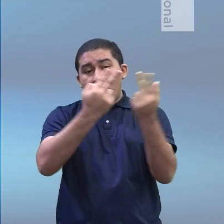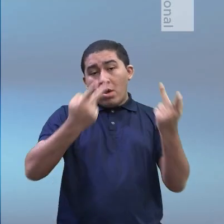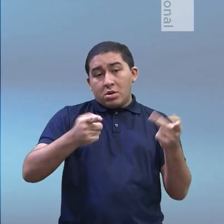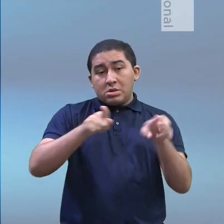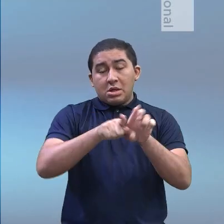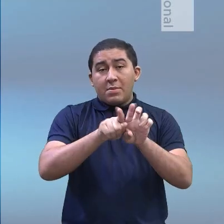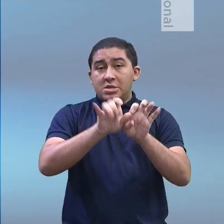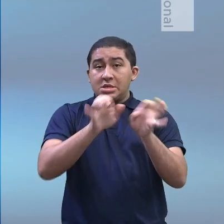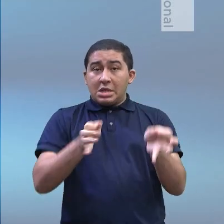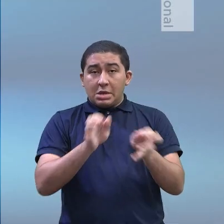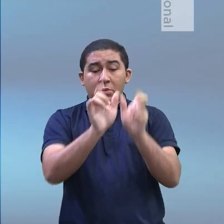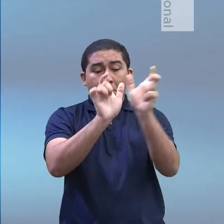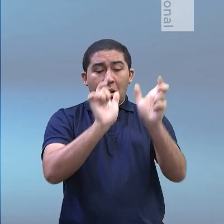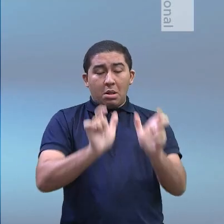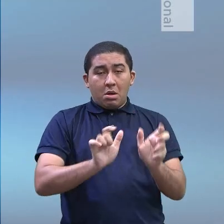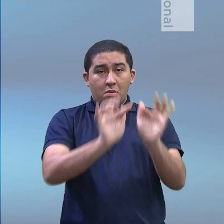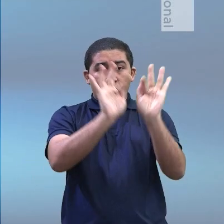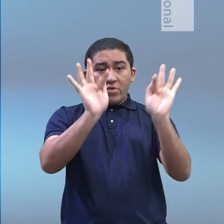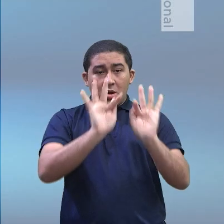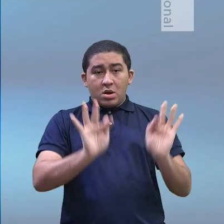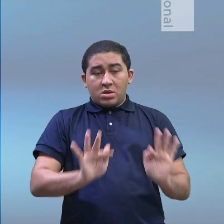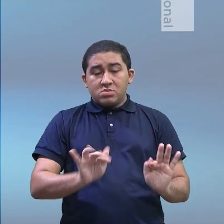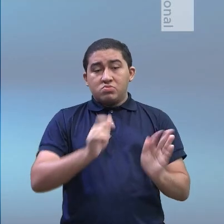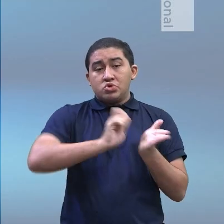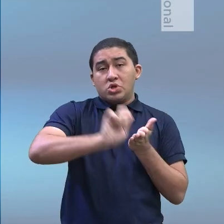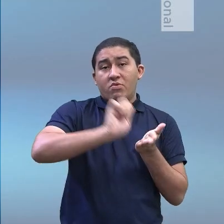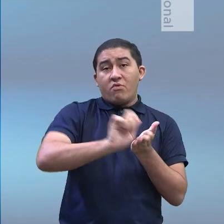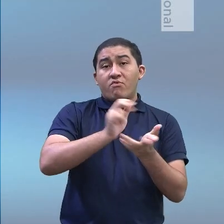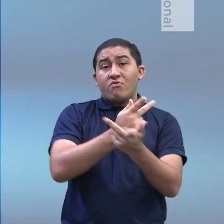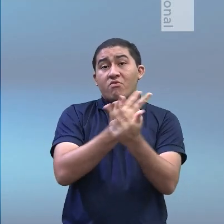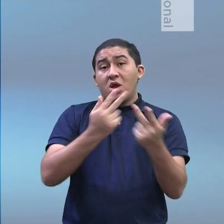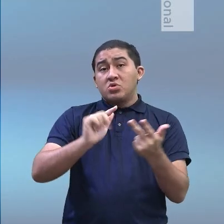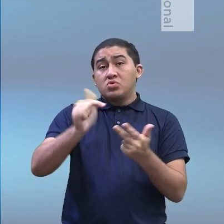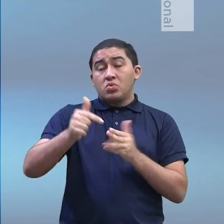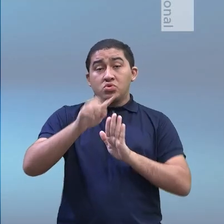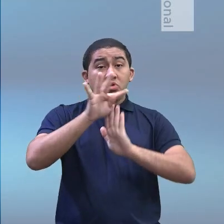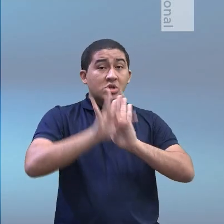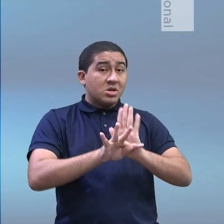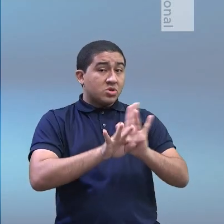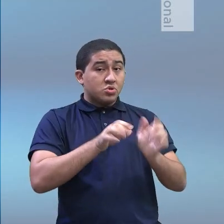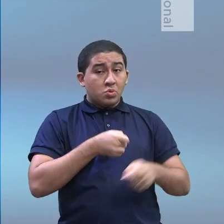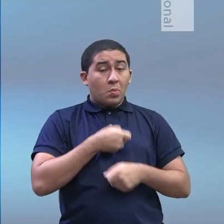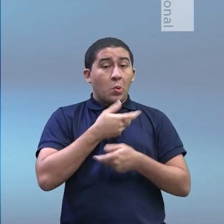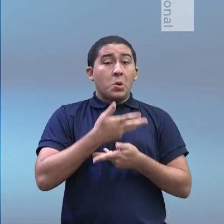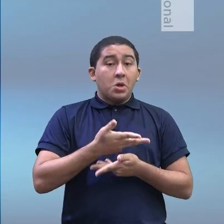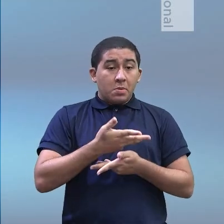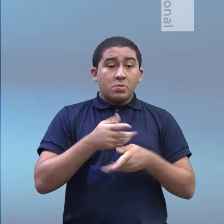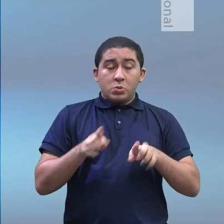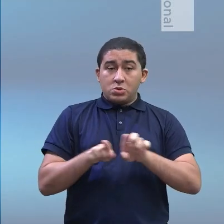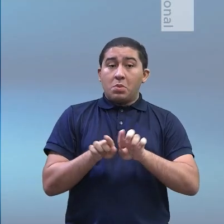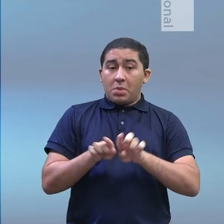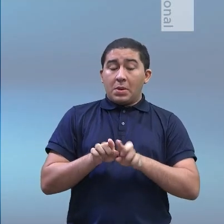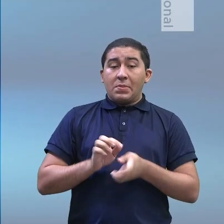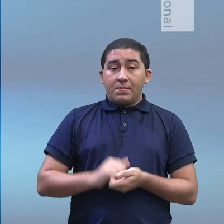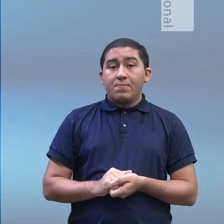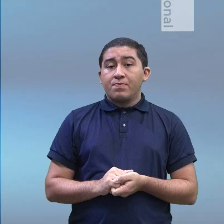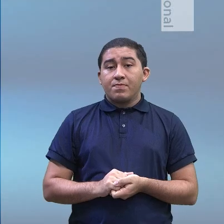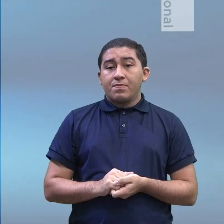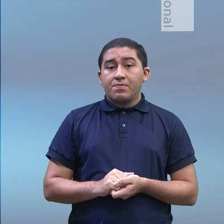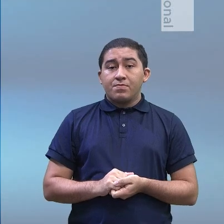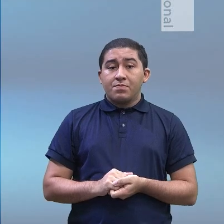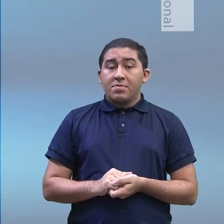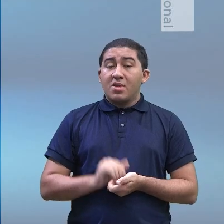Mário Quintana, ele escreveu aí vários outros textos, né, poemas, e é